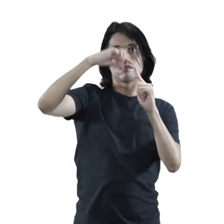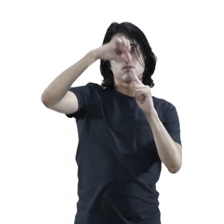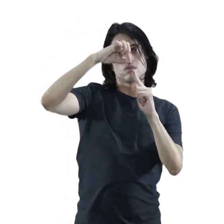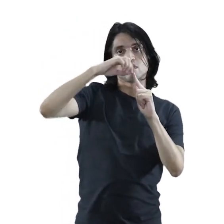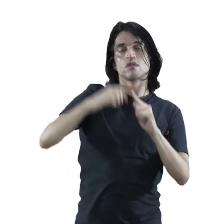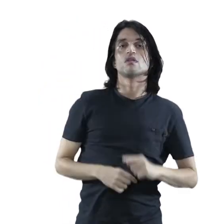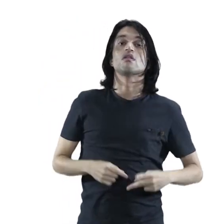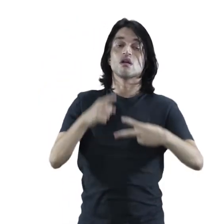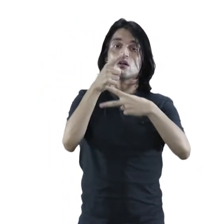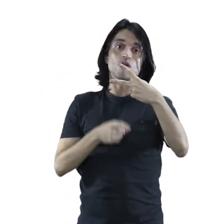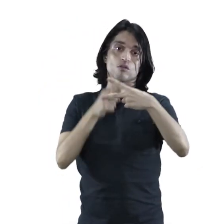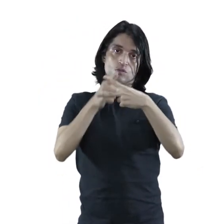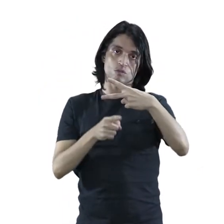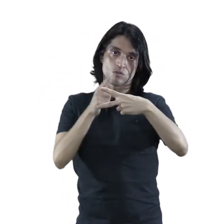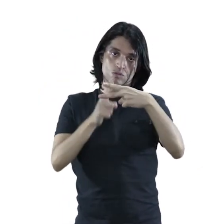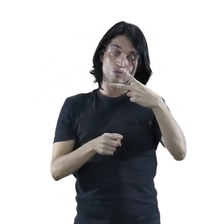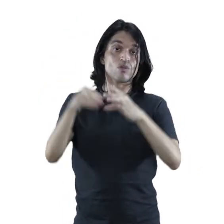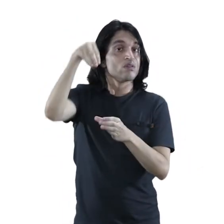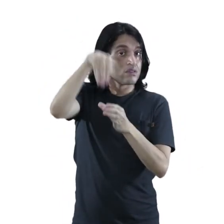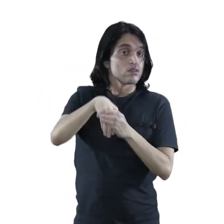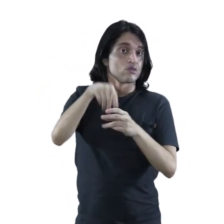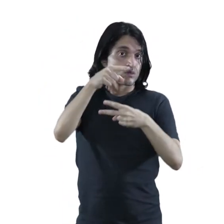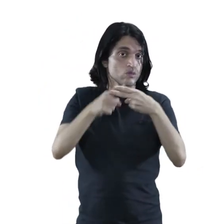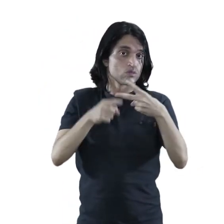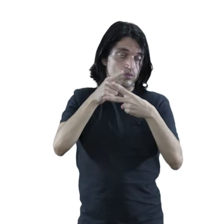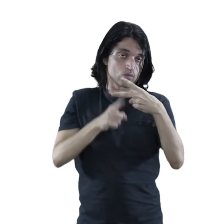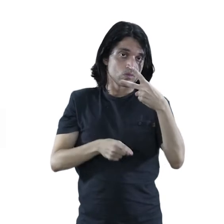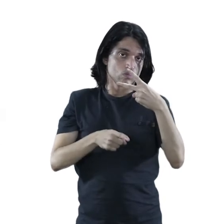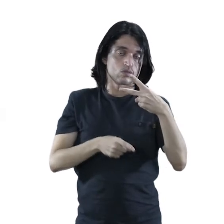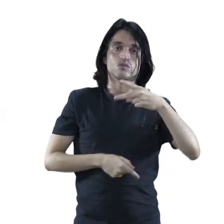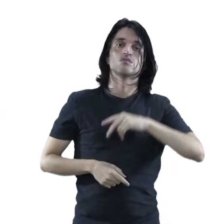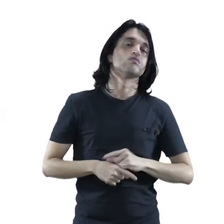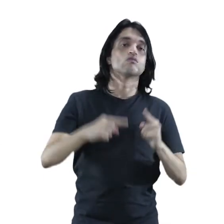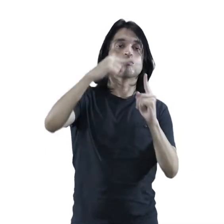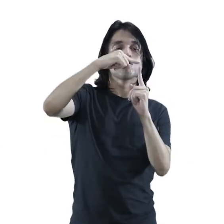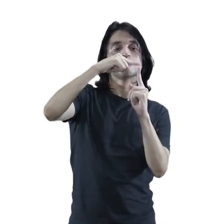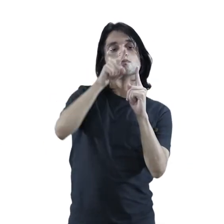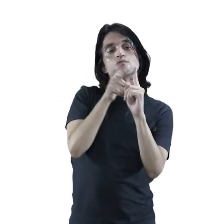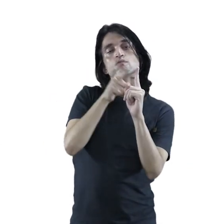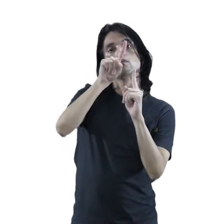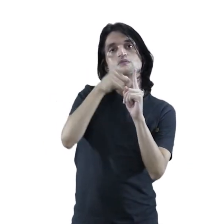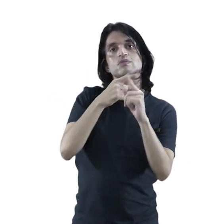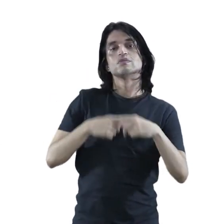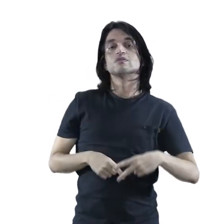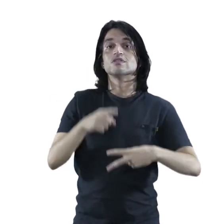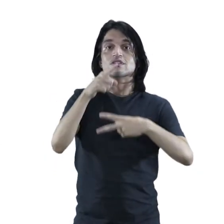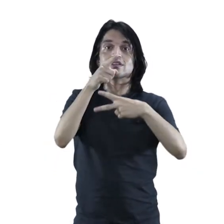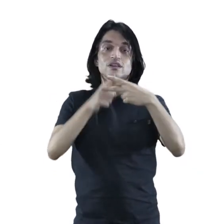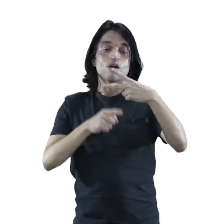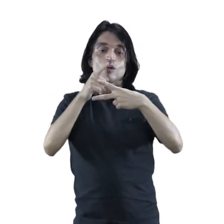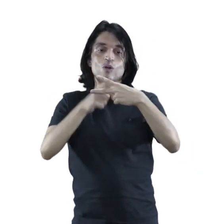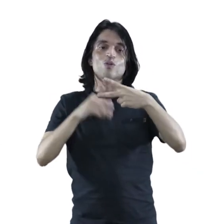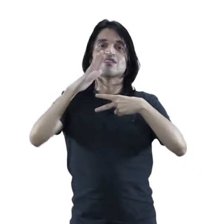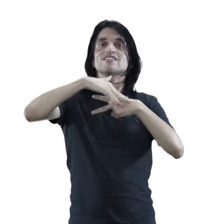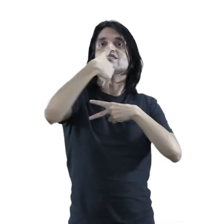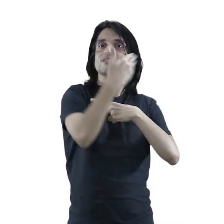são os pontos de encontro entre 2 lados consecutivos do polígono. Ângulos internos são os ângulos formados no interior do